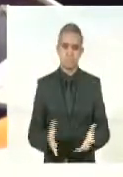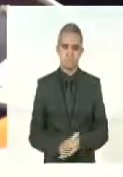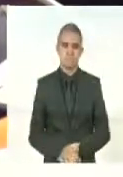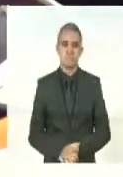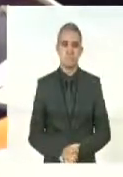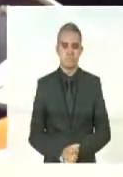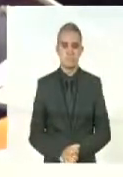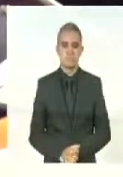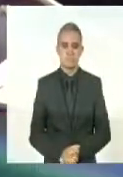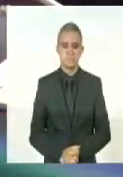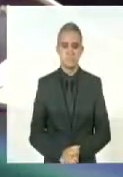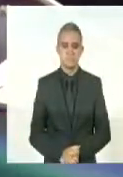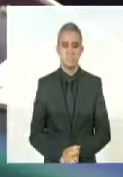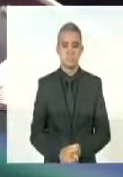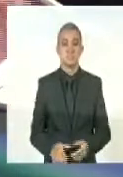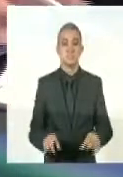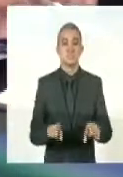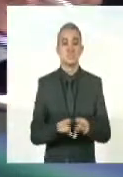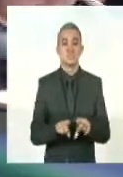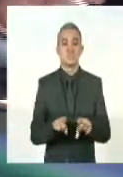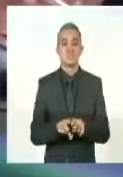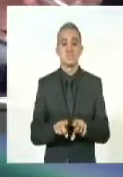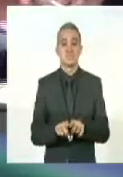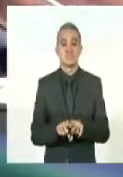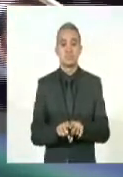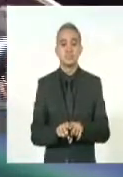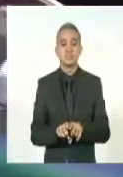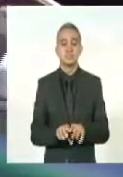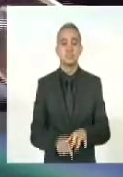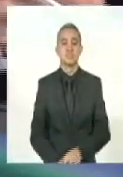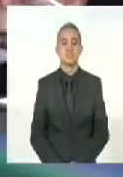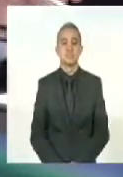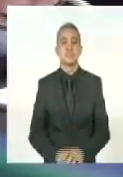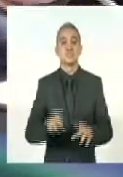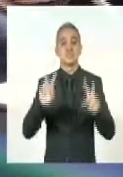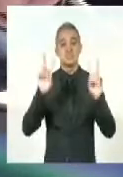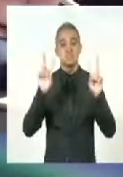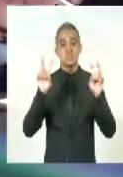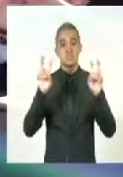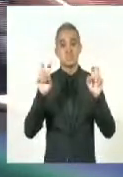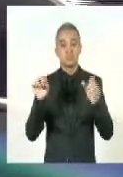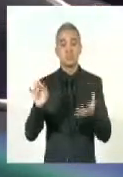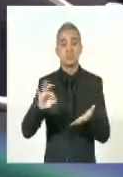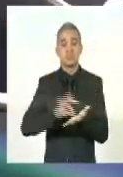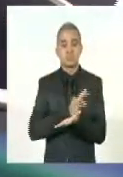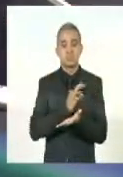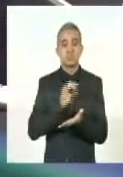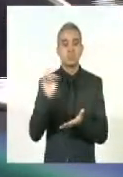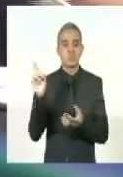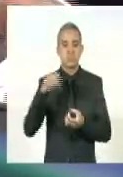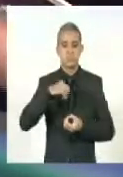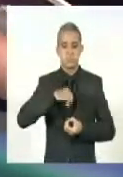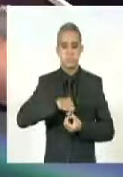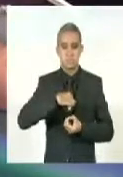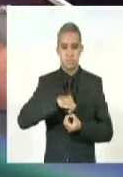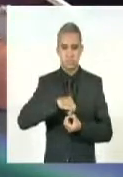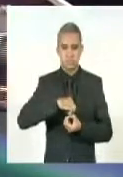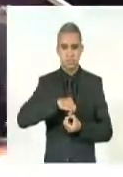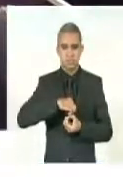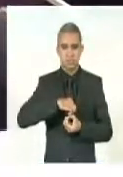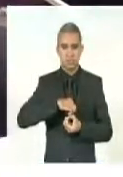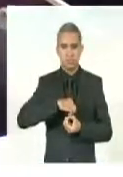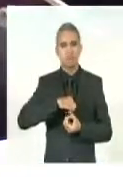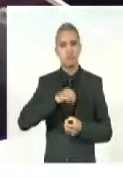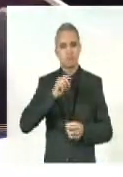desejar. E quando nós passamos a tratar desse contrato do Detran, é algo